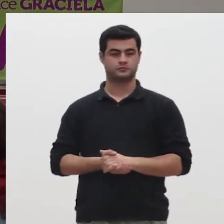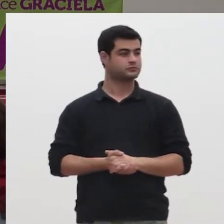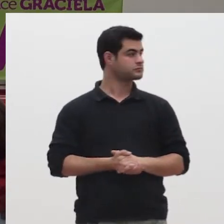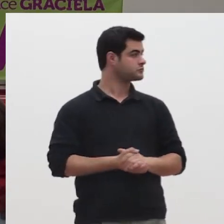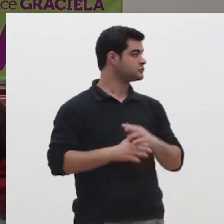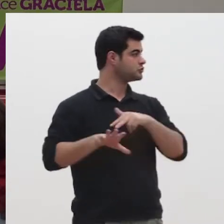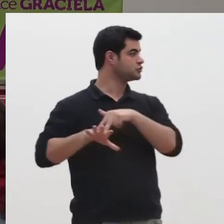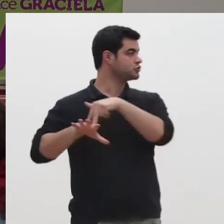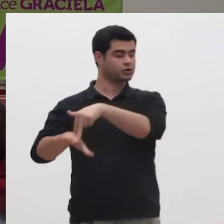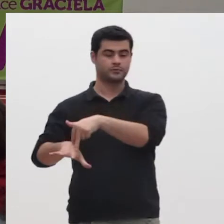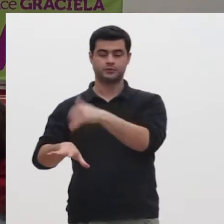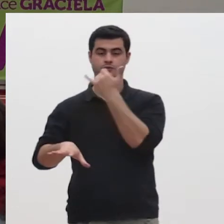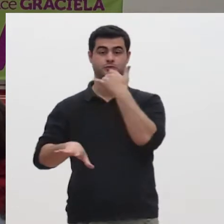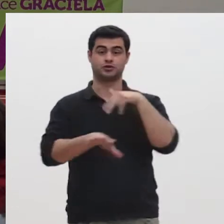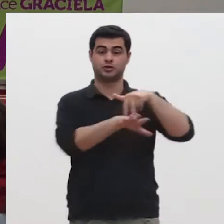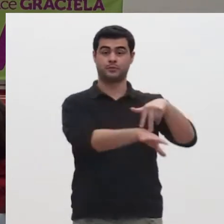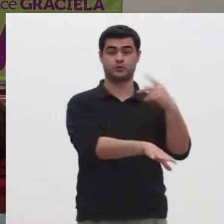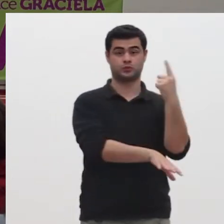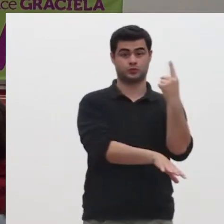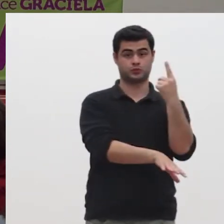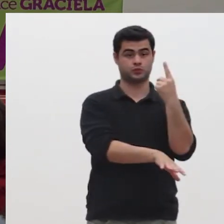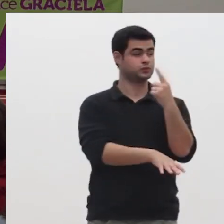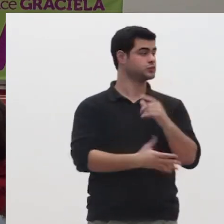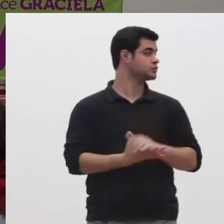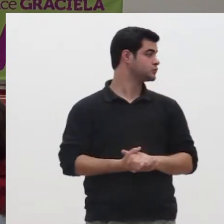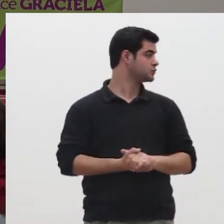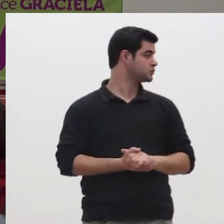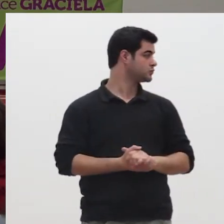Chapa 2, chapa 1, desculpe.